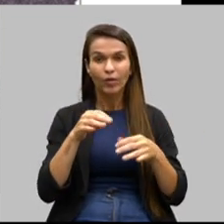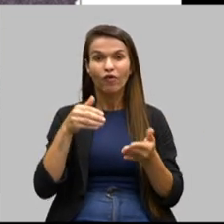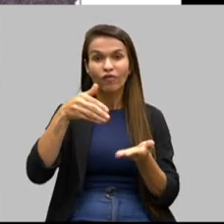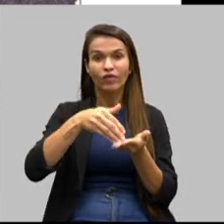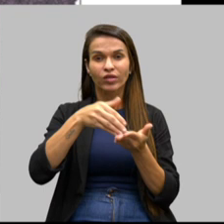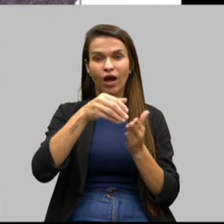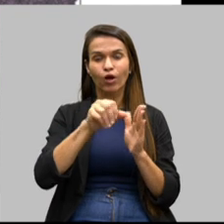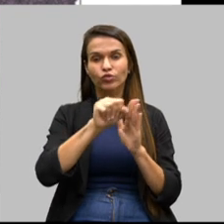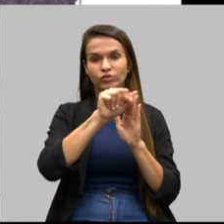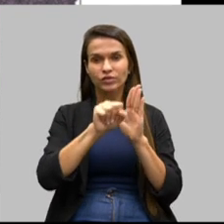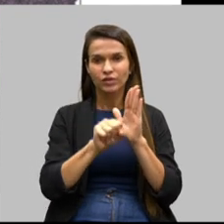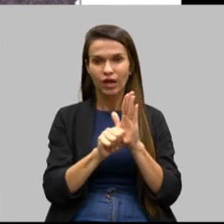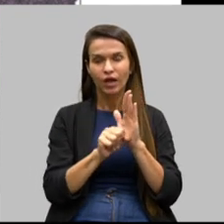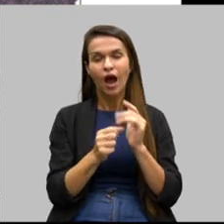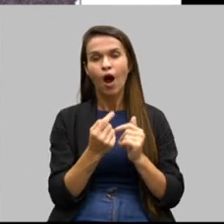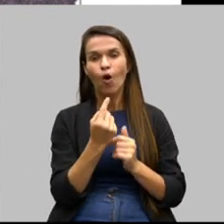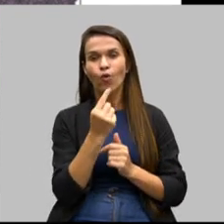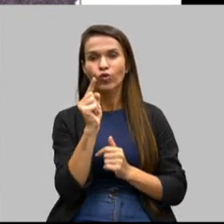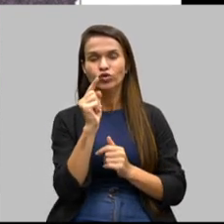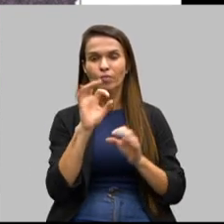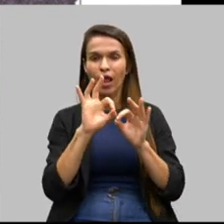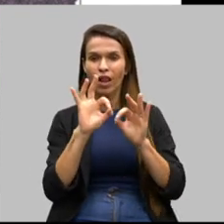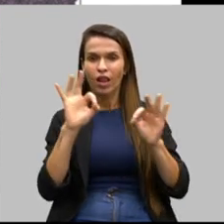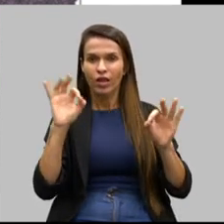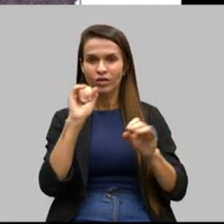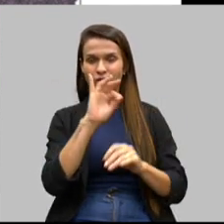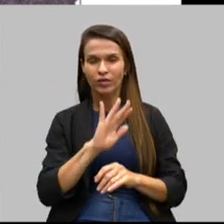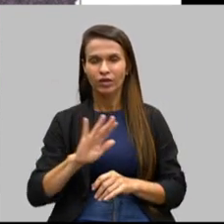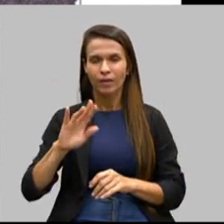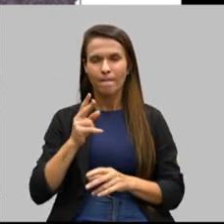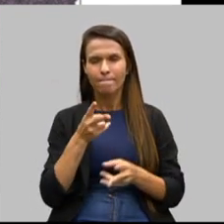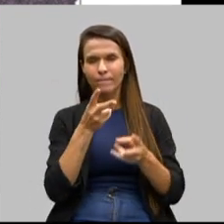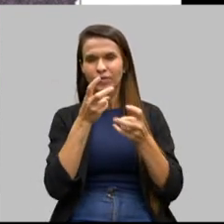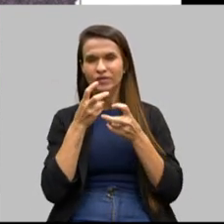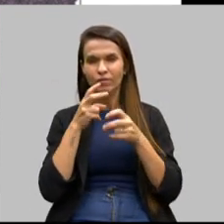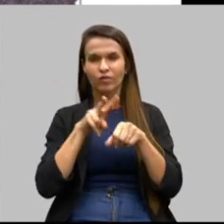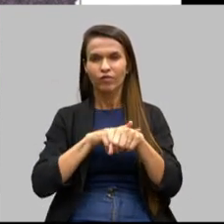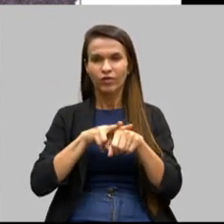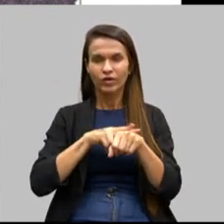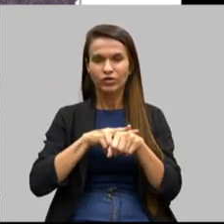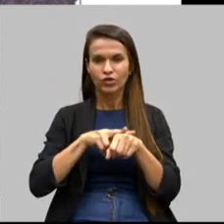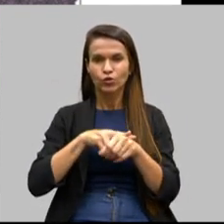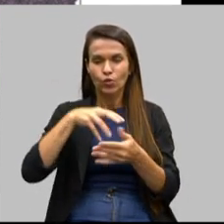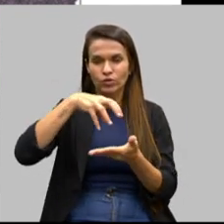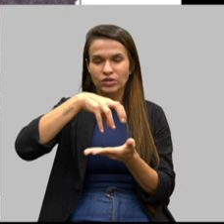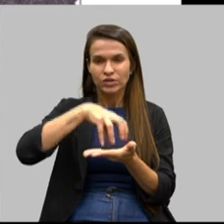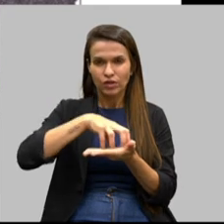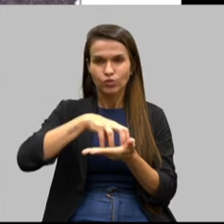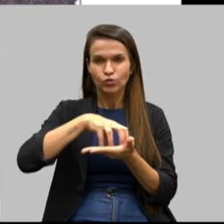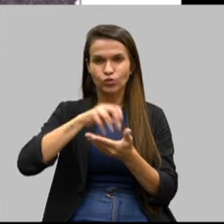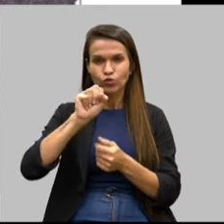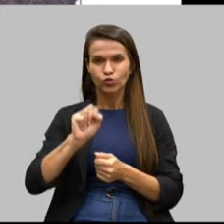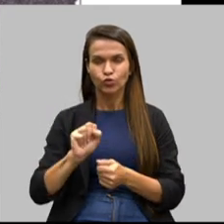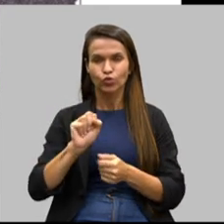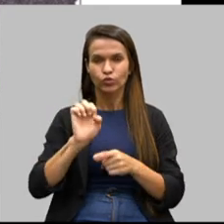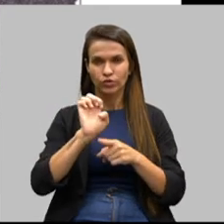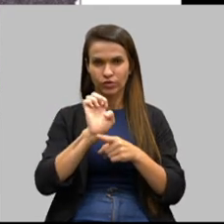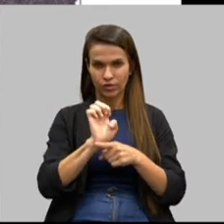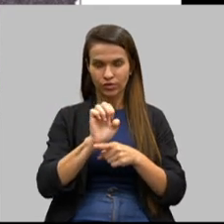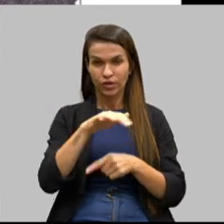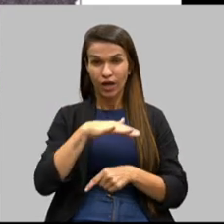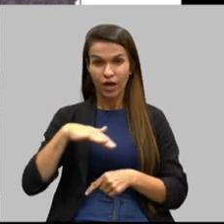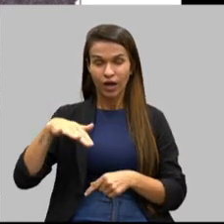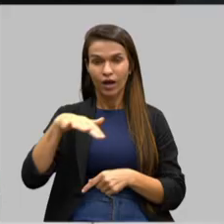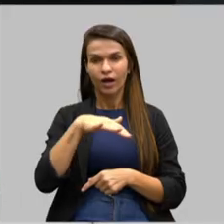a última linha da imagem, vejam que o verdinho se concentra no sul do estado, sendo a área que vai